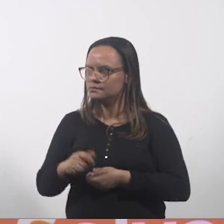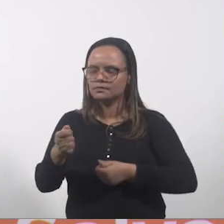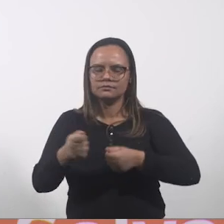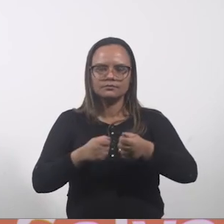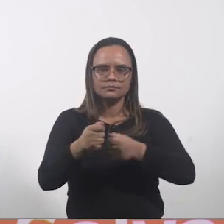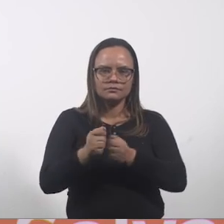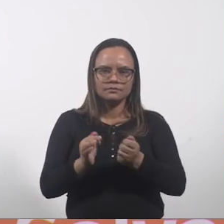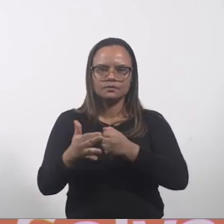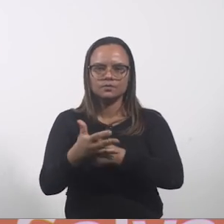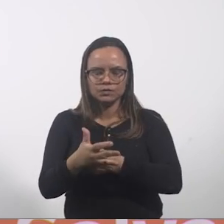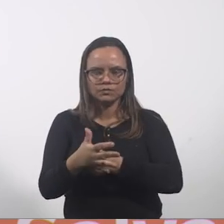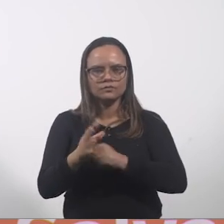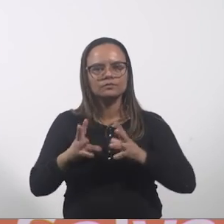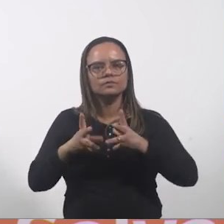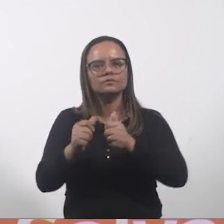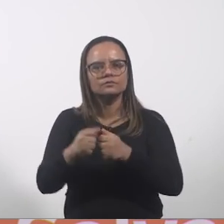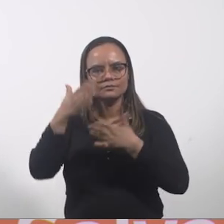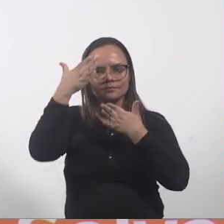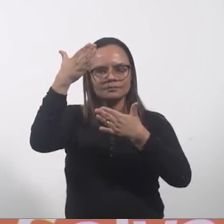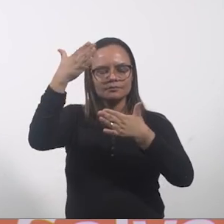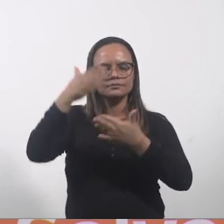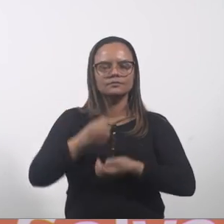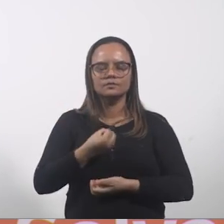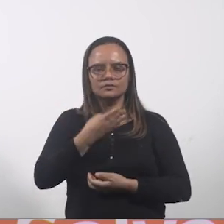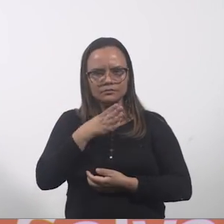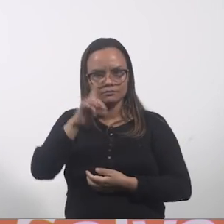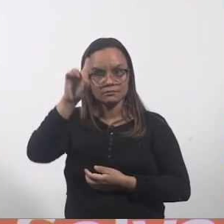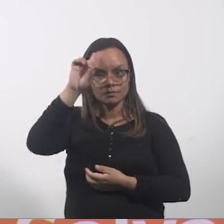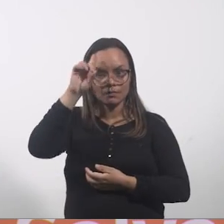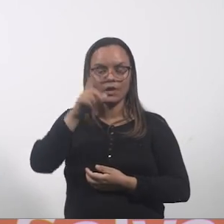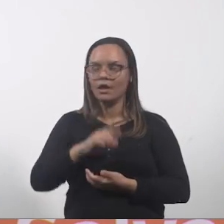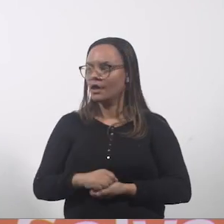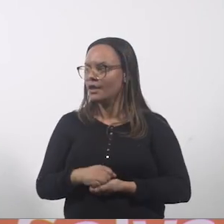Covid-19. Muito obrigado a todos, tenham todos uma boa dia